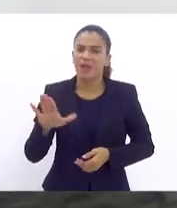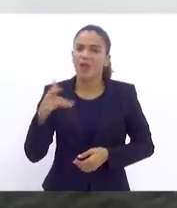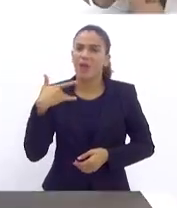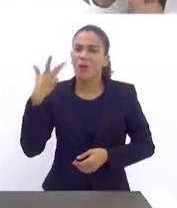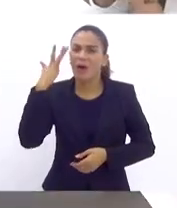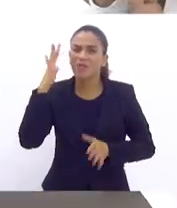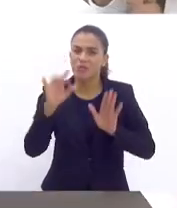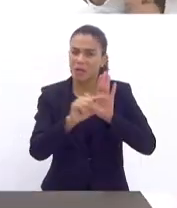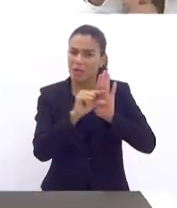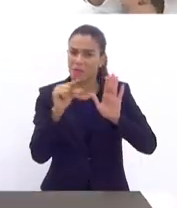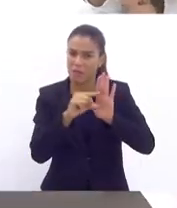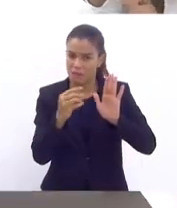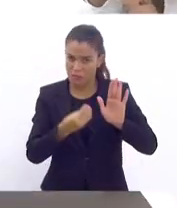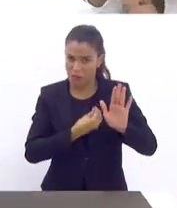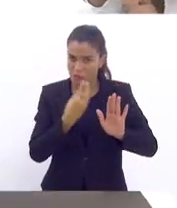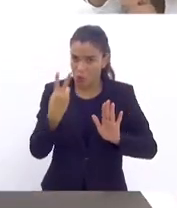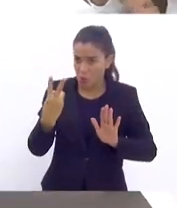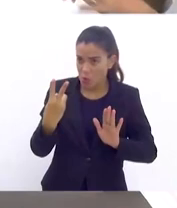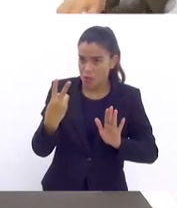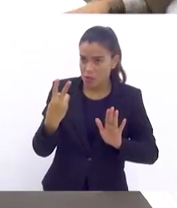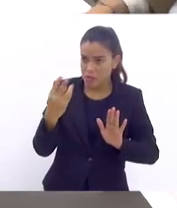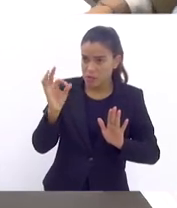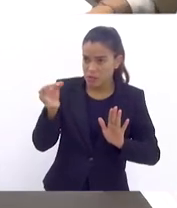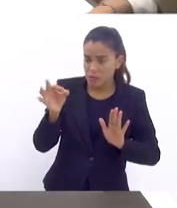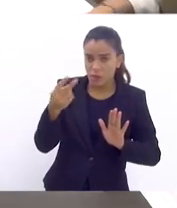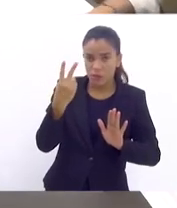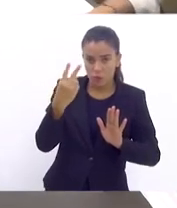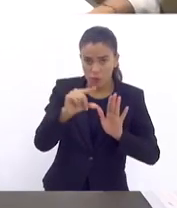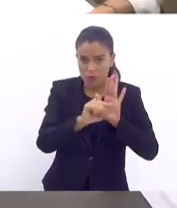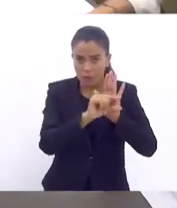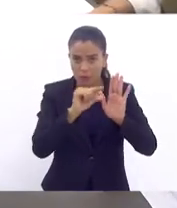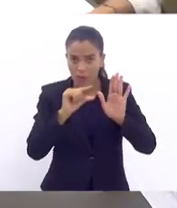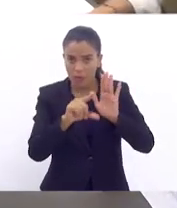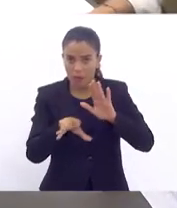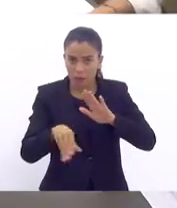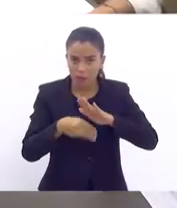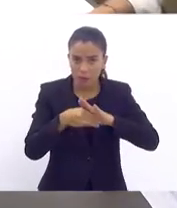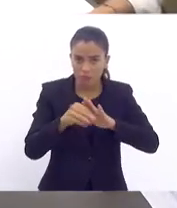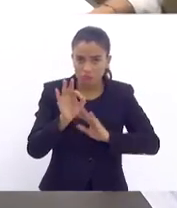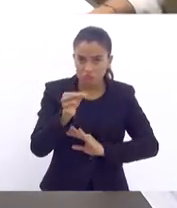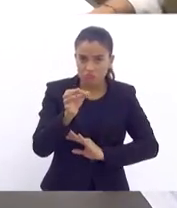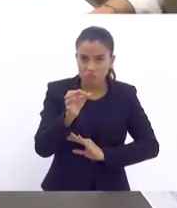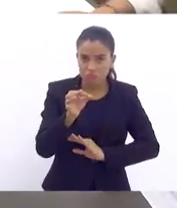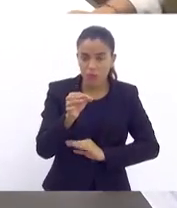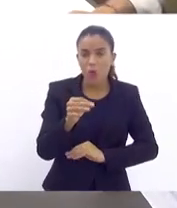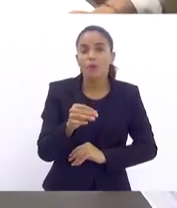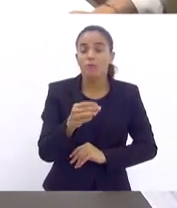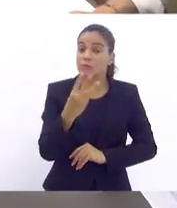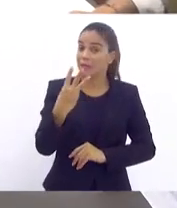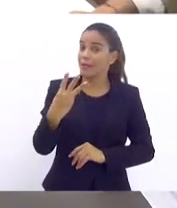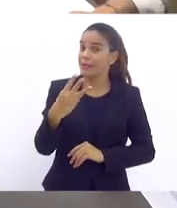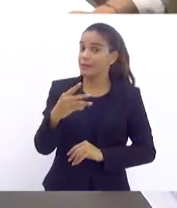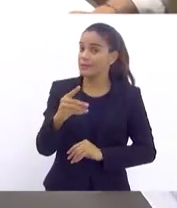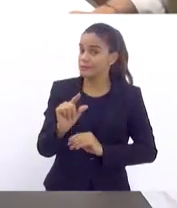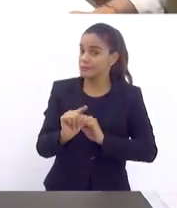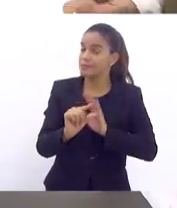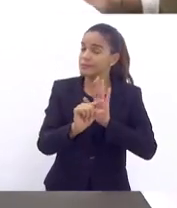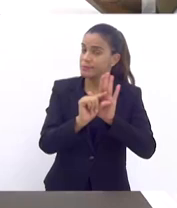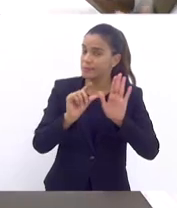15 metas estão aqui são duas emendas ao projeto são duas emendas um e dois